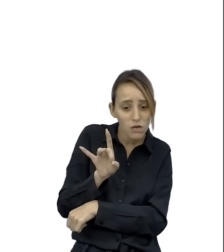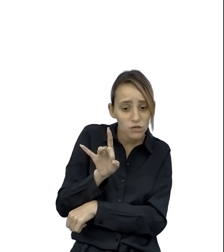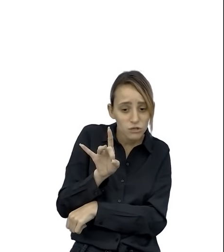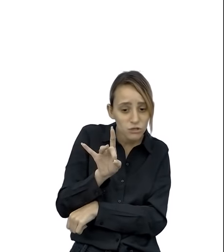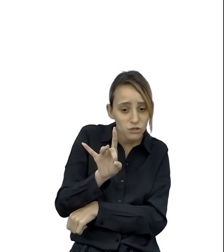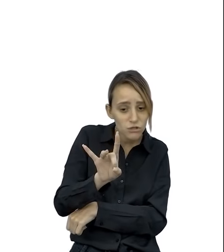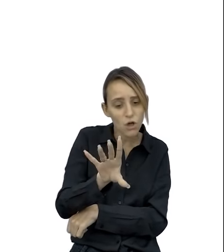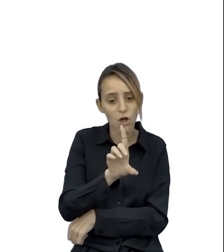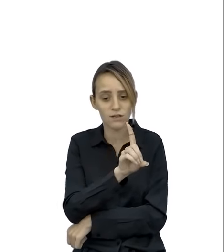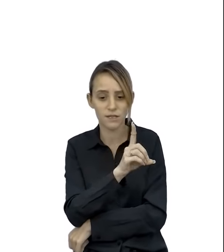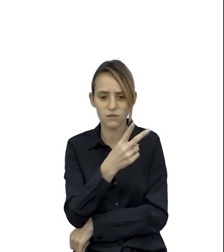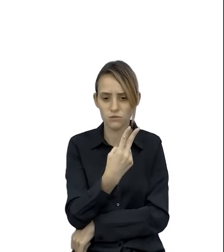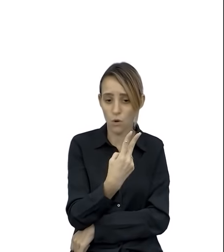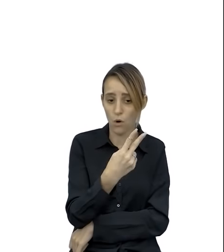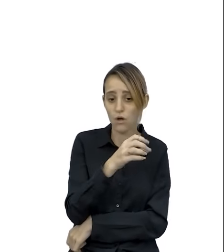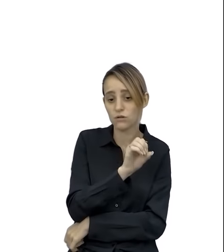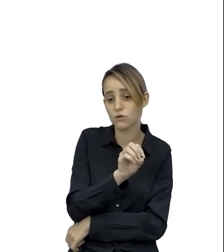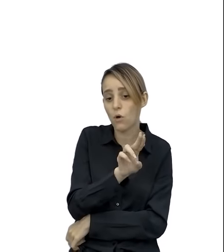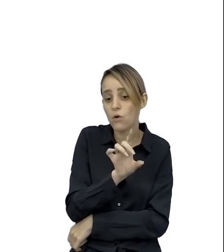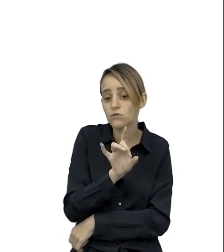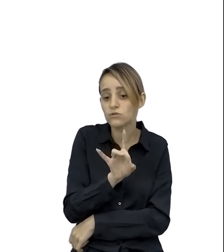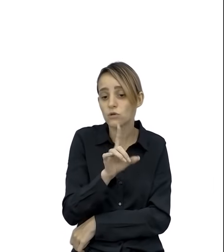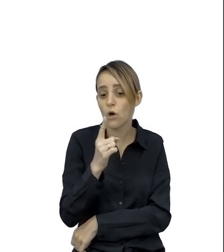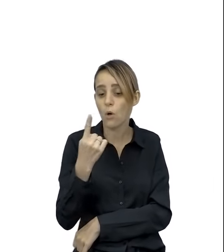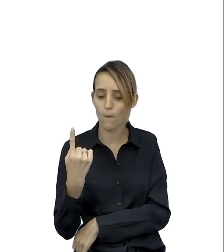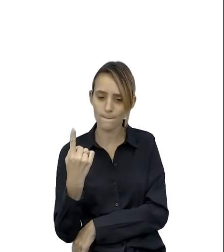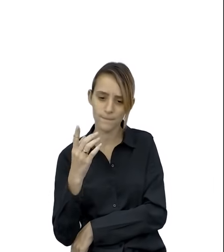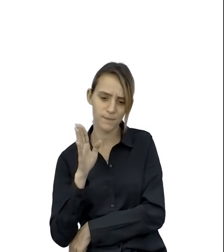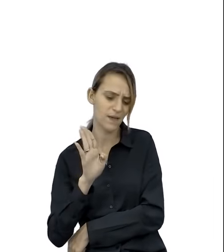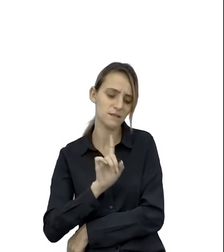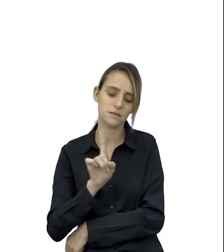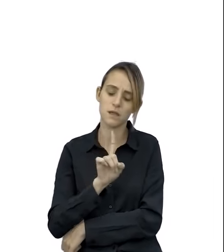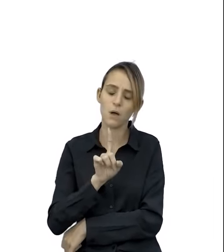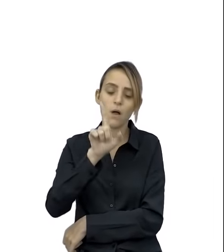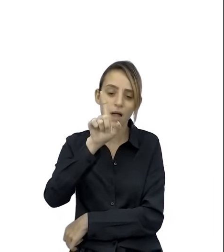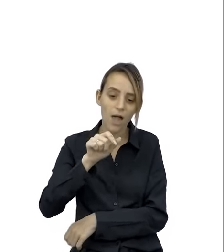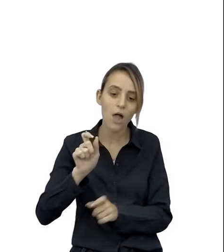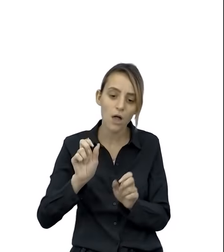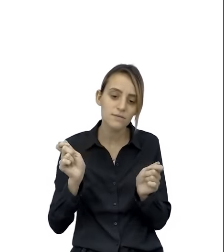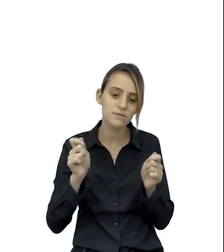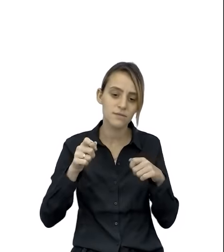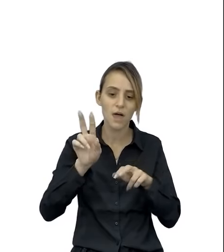didática 2, ou só para 1, ou só para o primeiro bimestre. Eles valem como